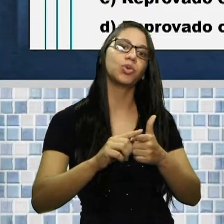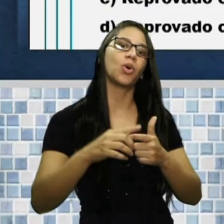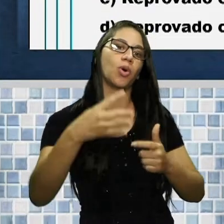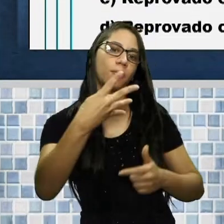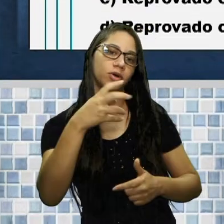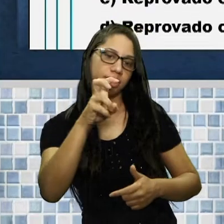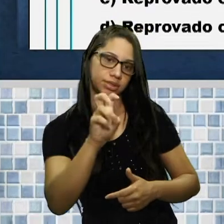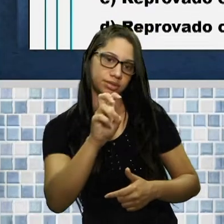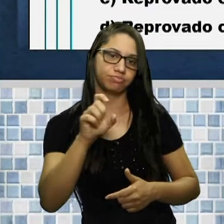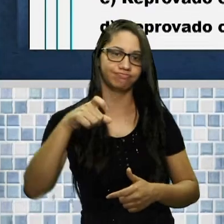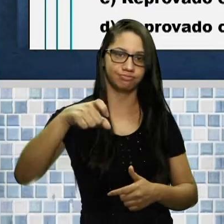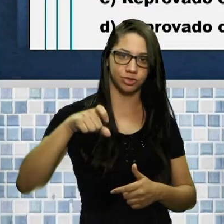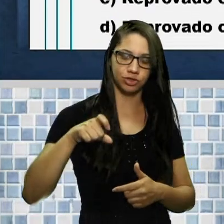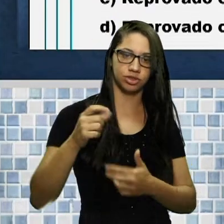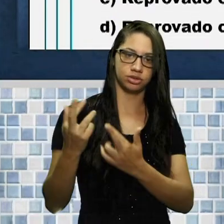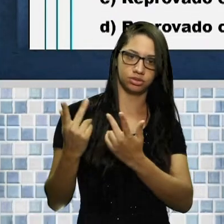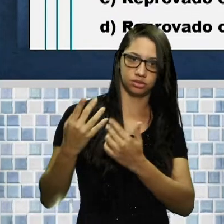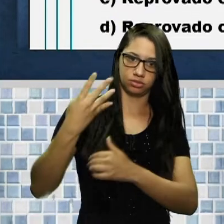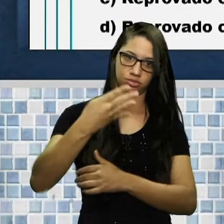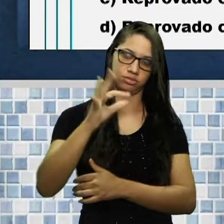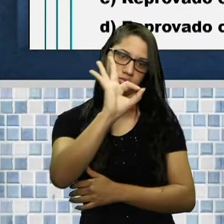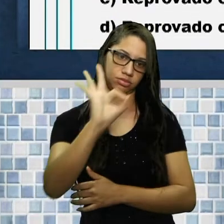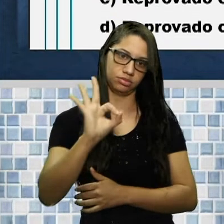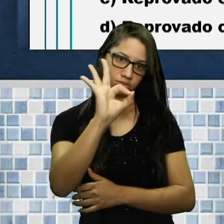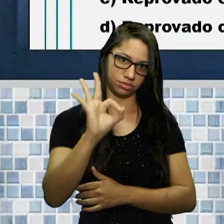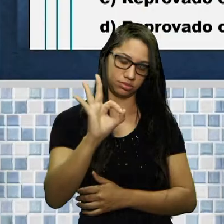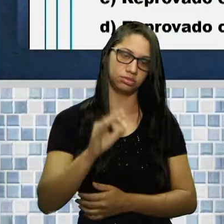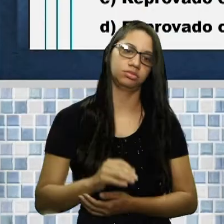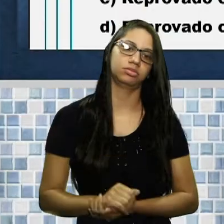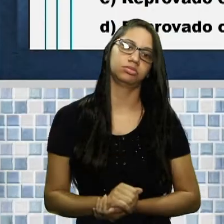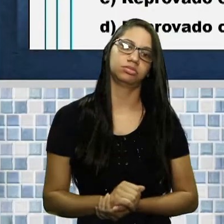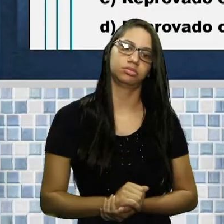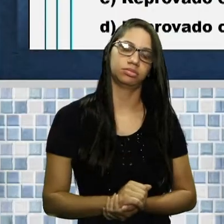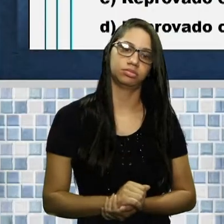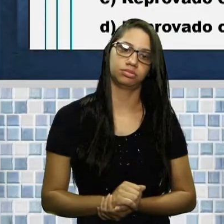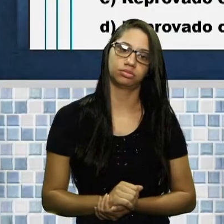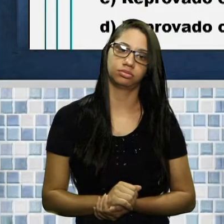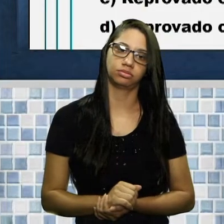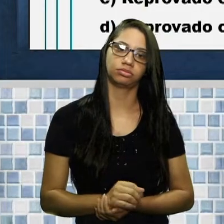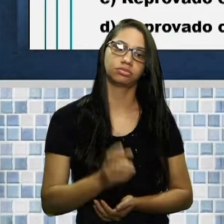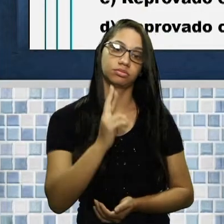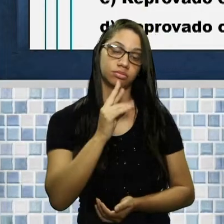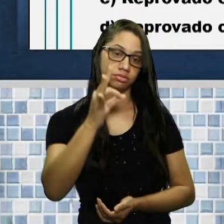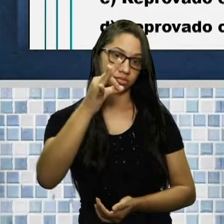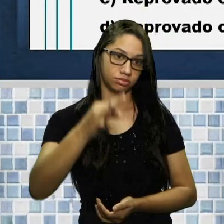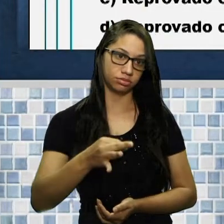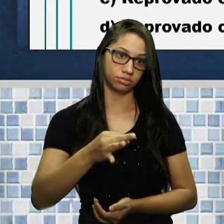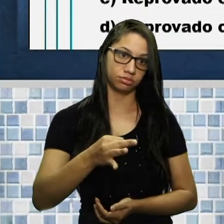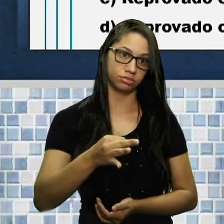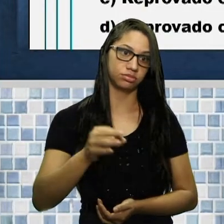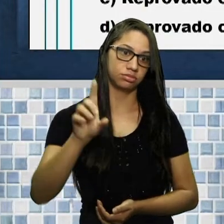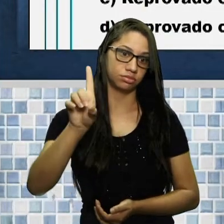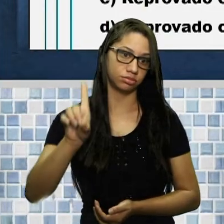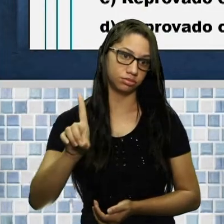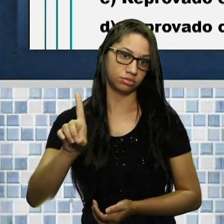cálculo. Então, x vai ser igual a 4%. Logo, a resposta correta é a letra